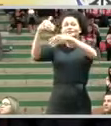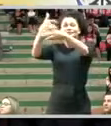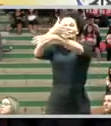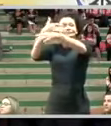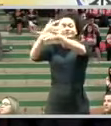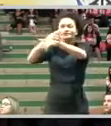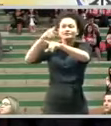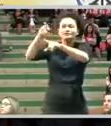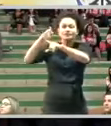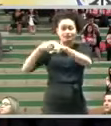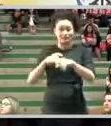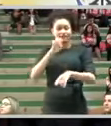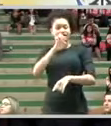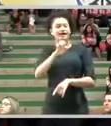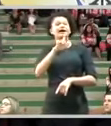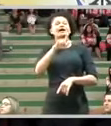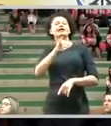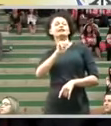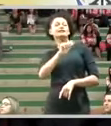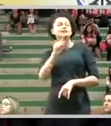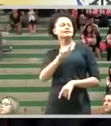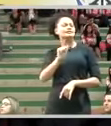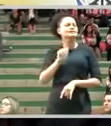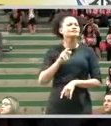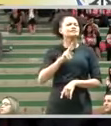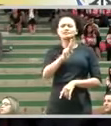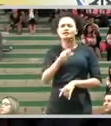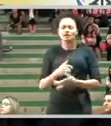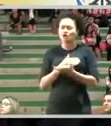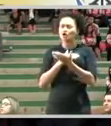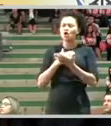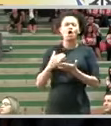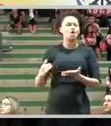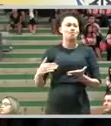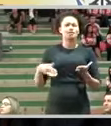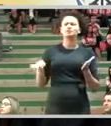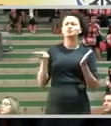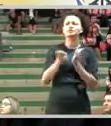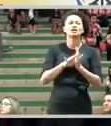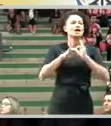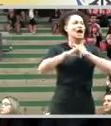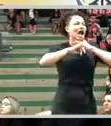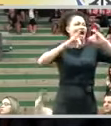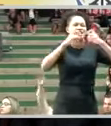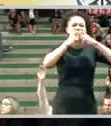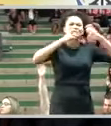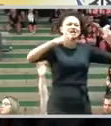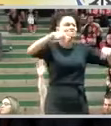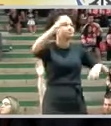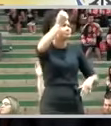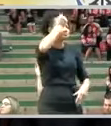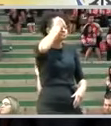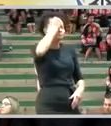que Eleazar era o sacerdote, aí ele vem e começa a gritar para o povo: arrependei-vos,